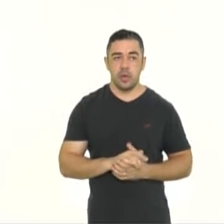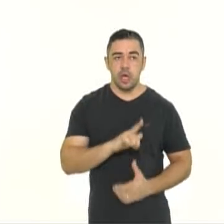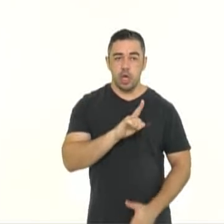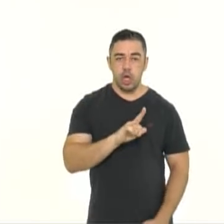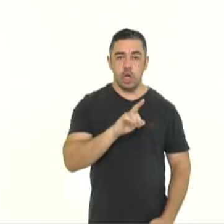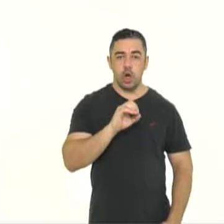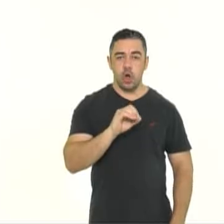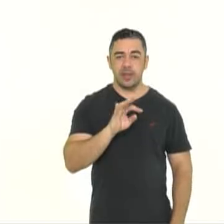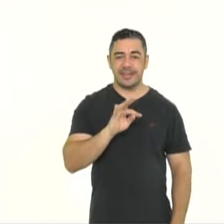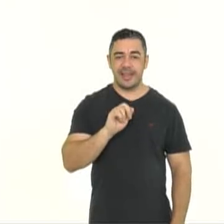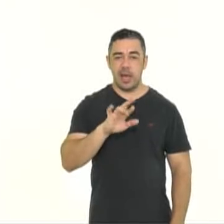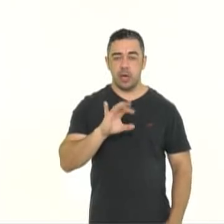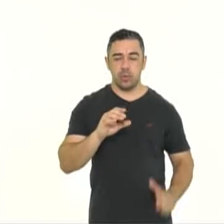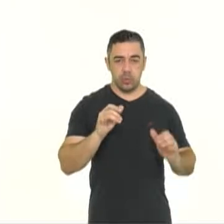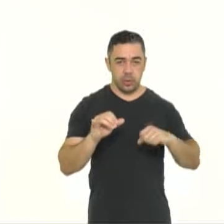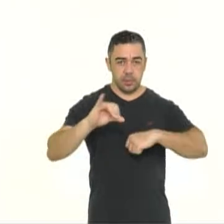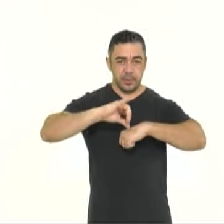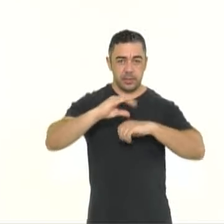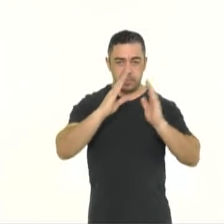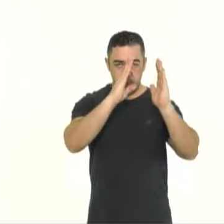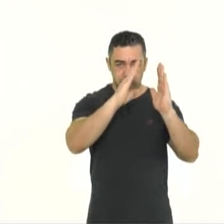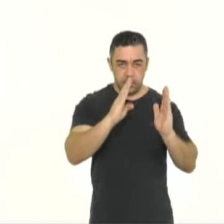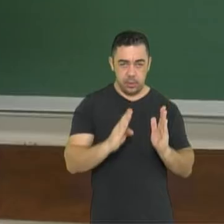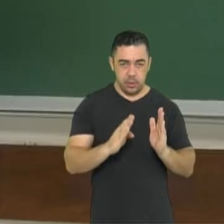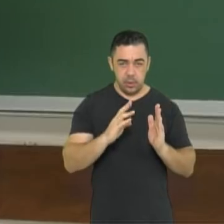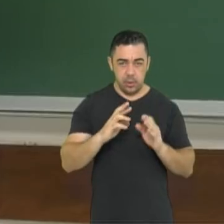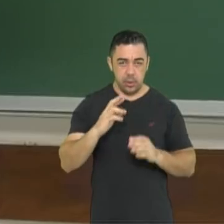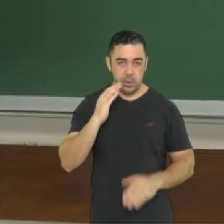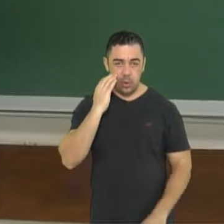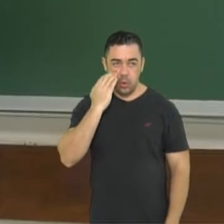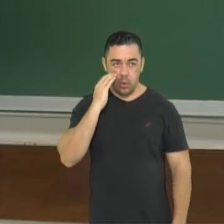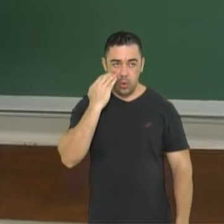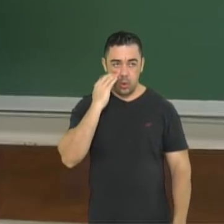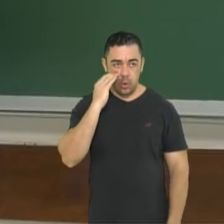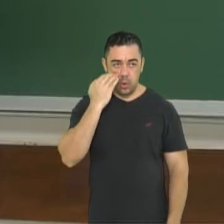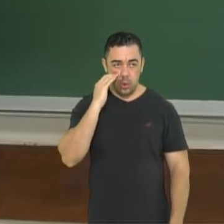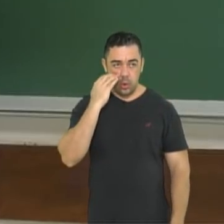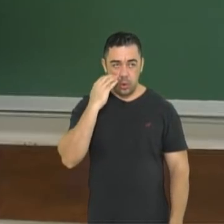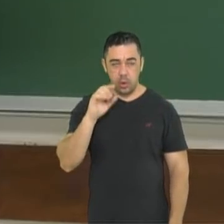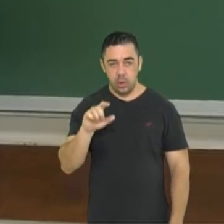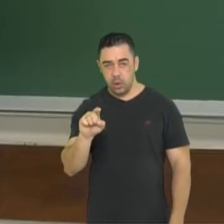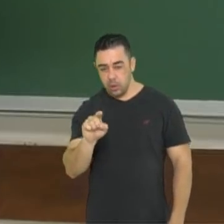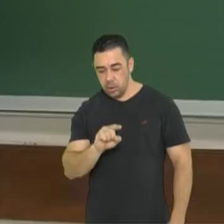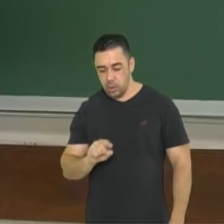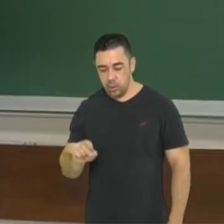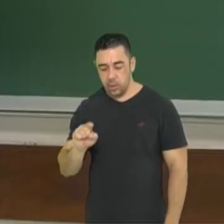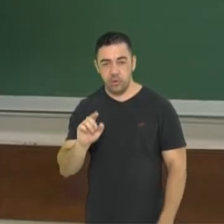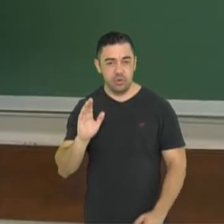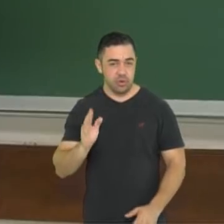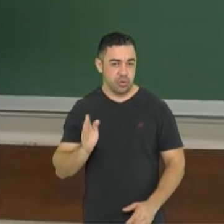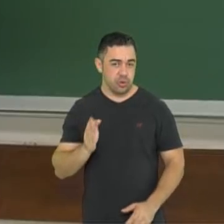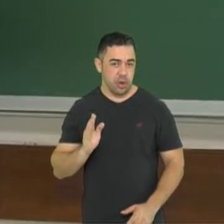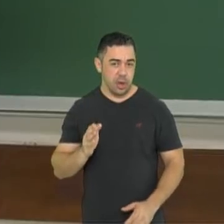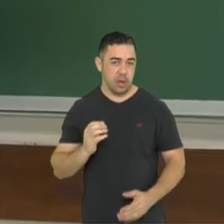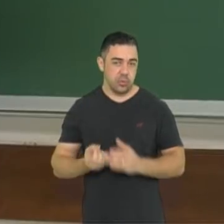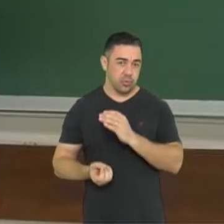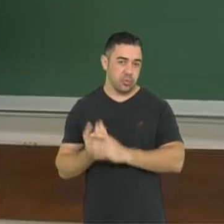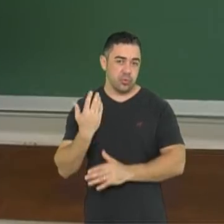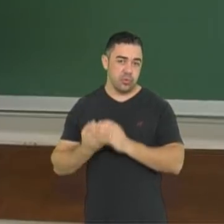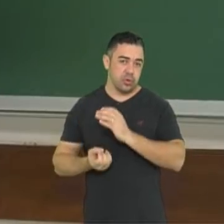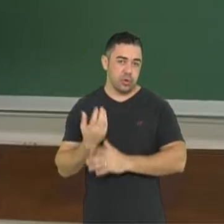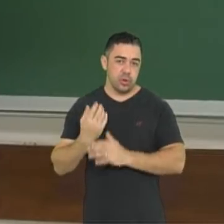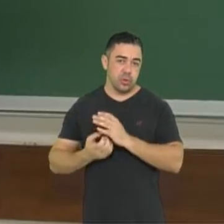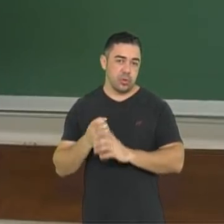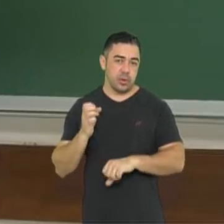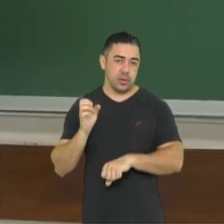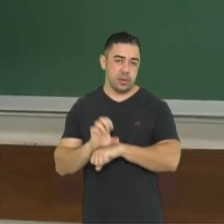parte central, essa parte mais rosinha, né, galerinha? Ó, já tem uns estados pontifícios que surgiu aqui,